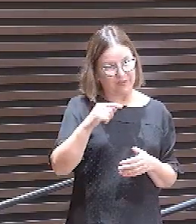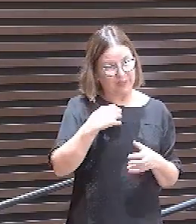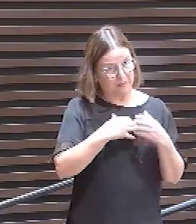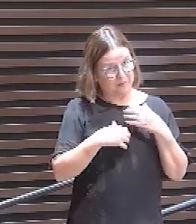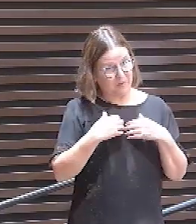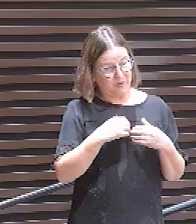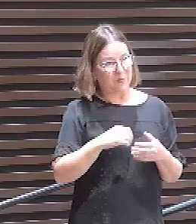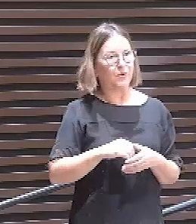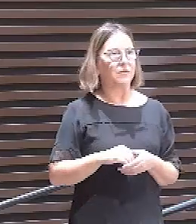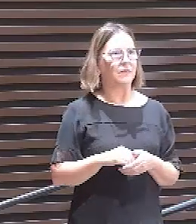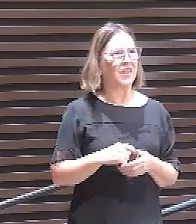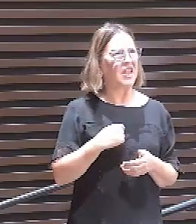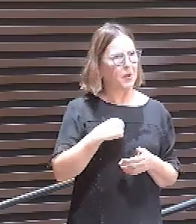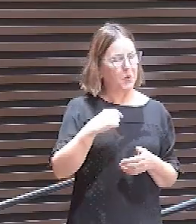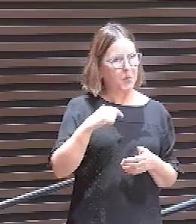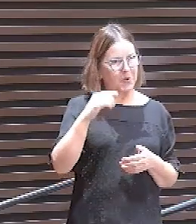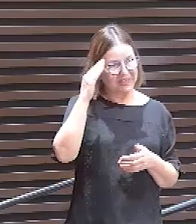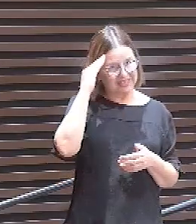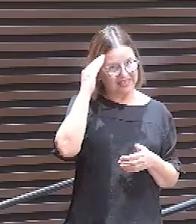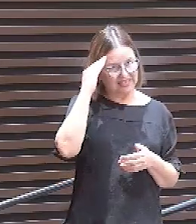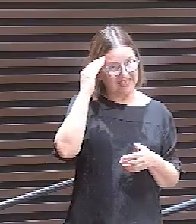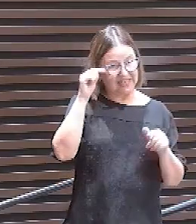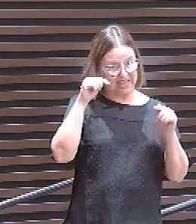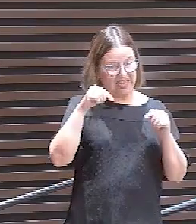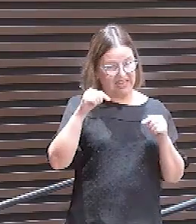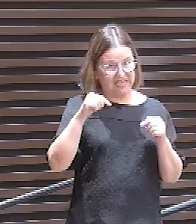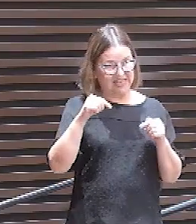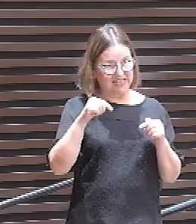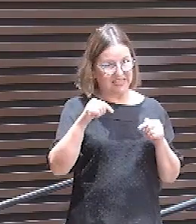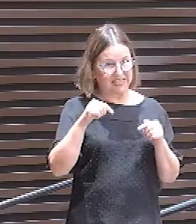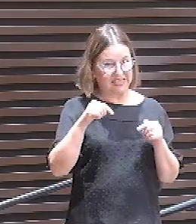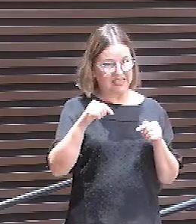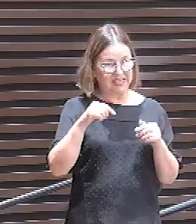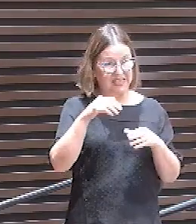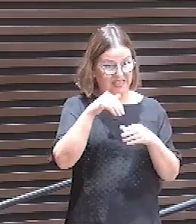gente. Tem gente odiando gente.